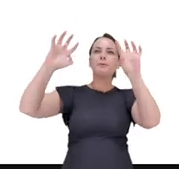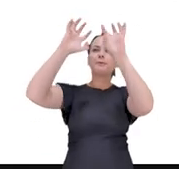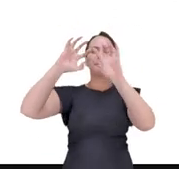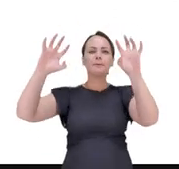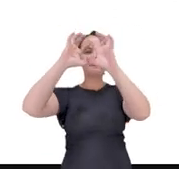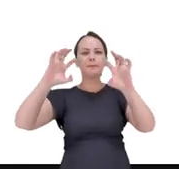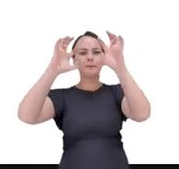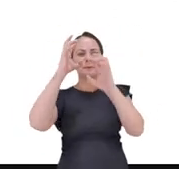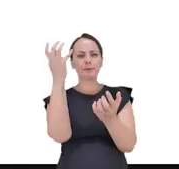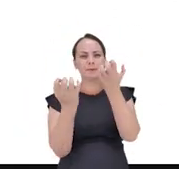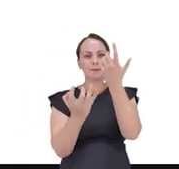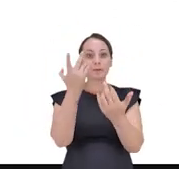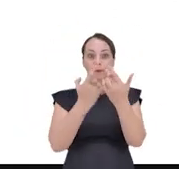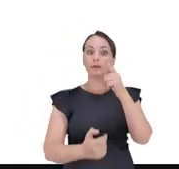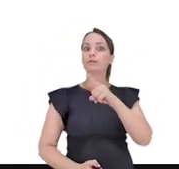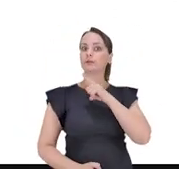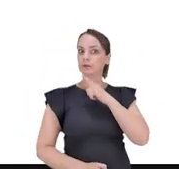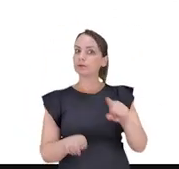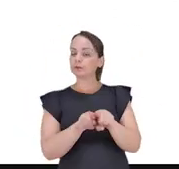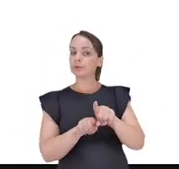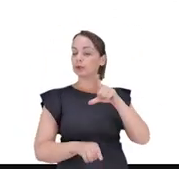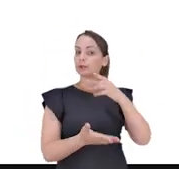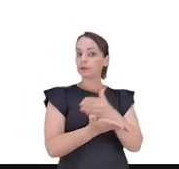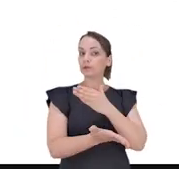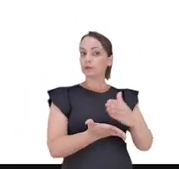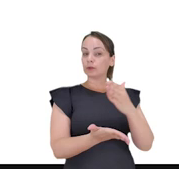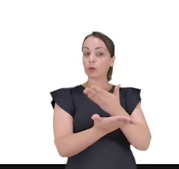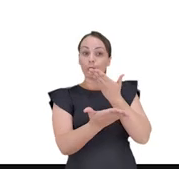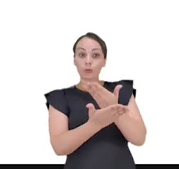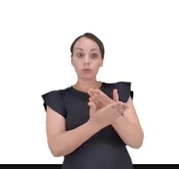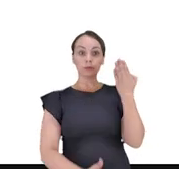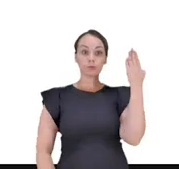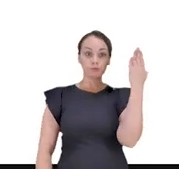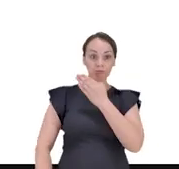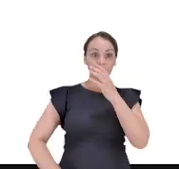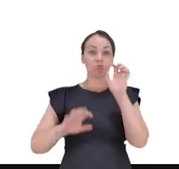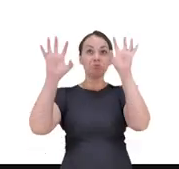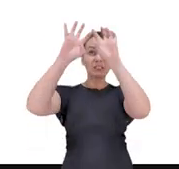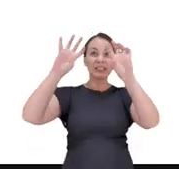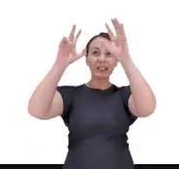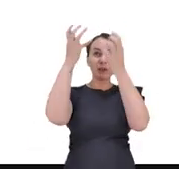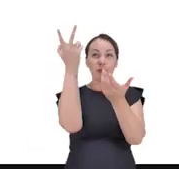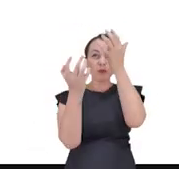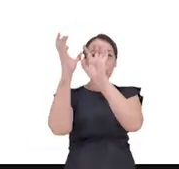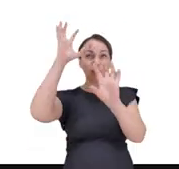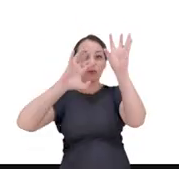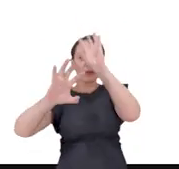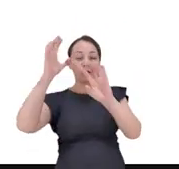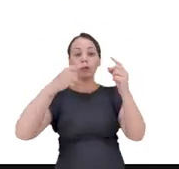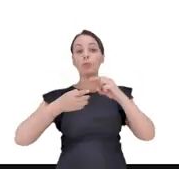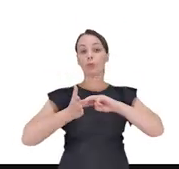nessa chuva. Inclusive, existem alguns estudos que mostram que a fumaça que é produzida na Amazônia, por conta